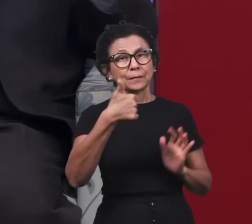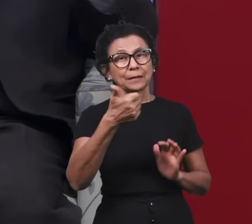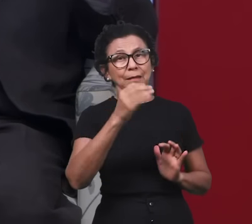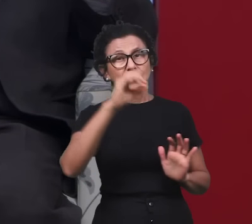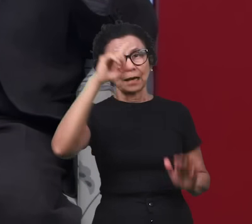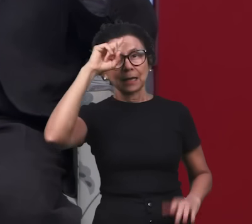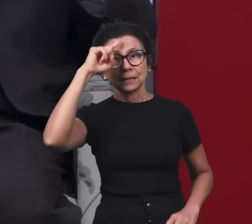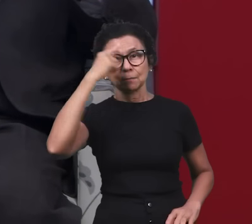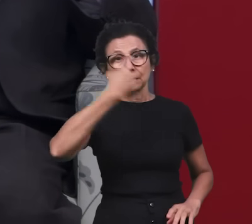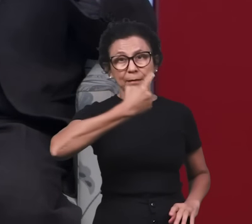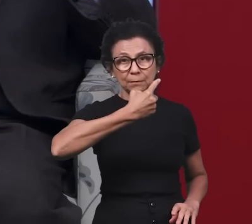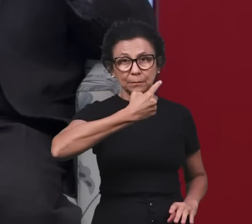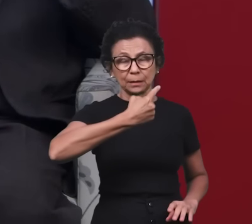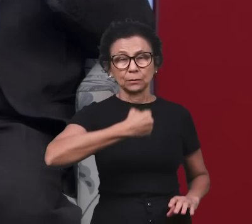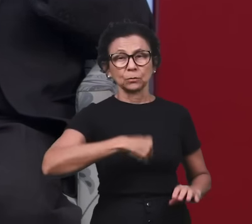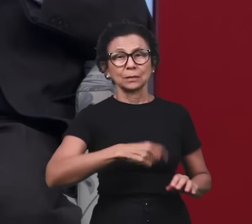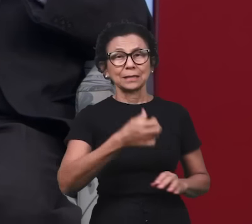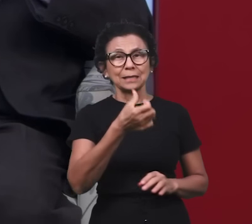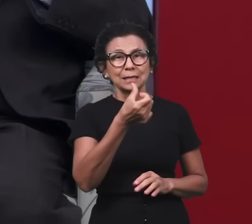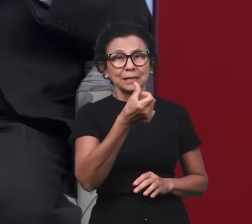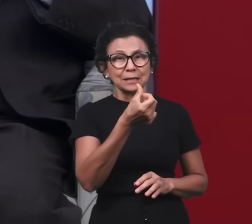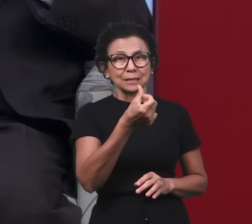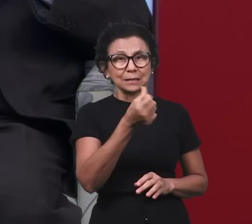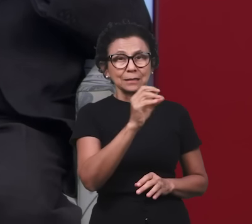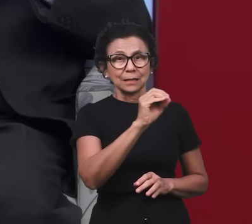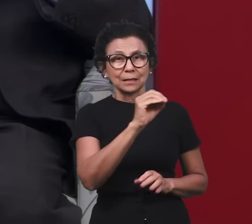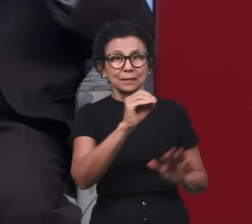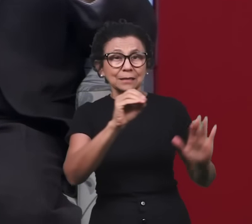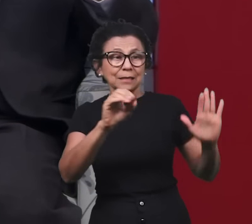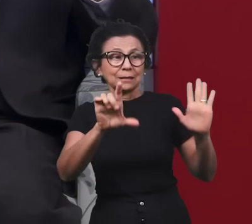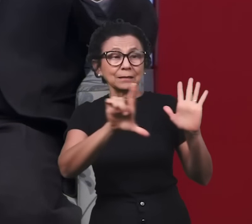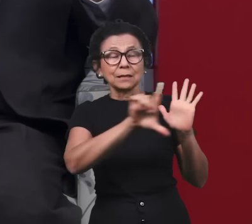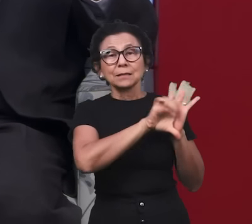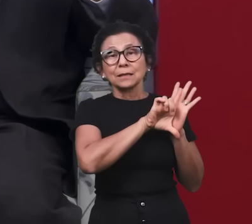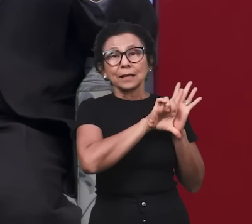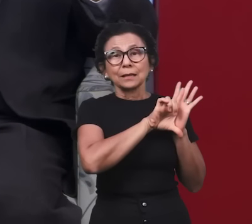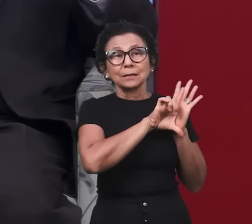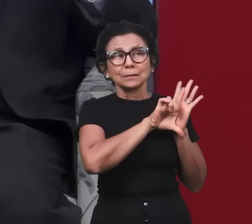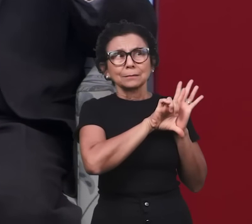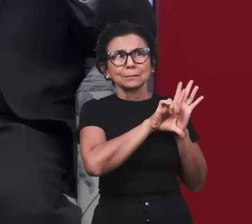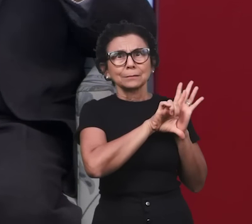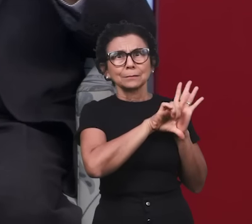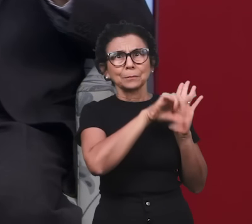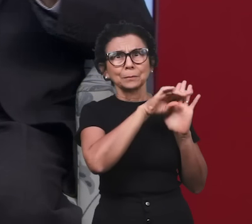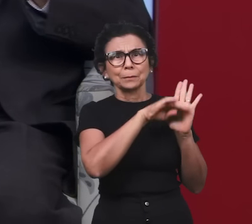mais de 600 leis. A justiça deles estava em cumprir as leis.